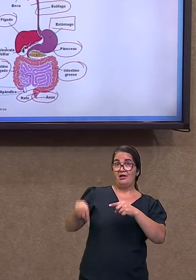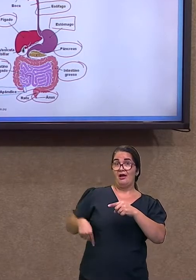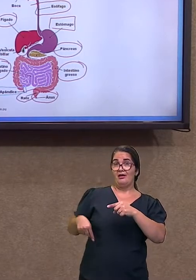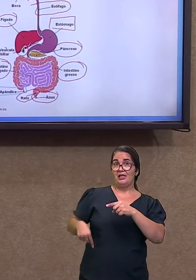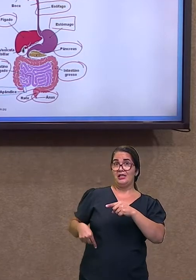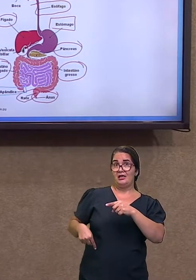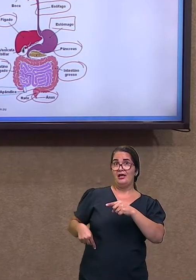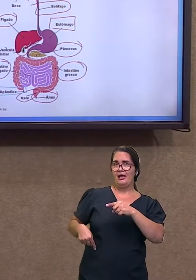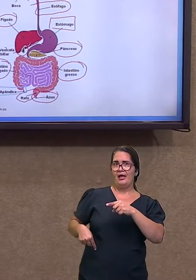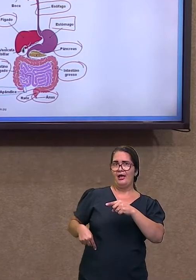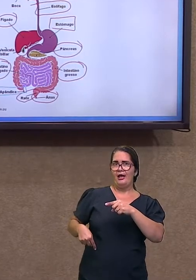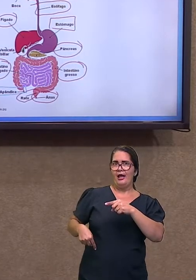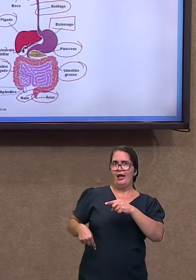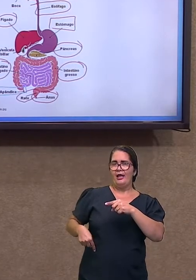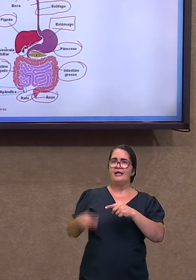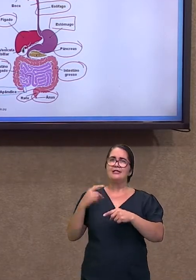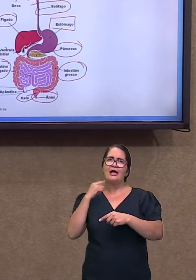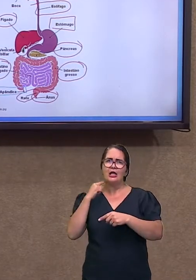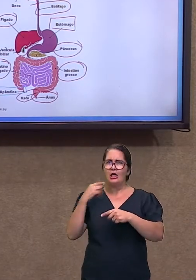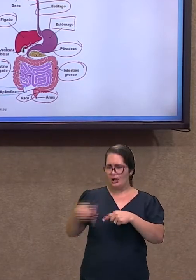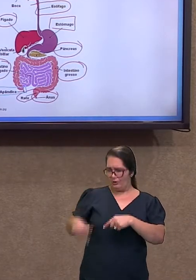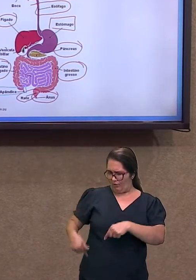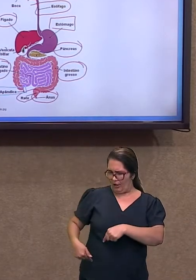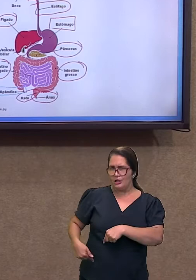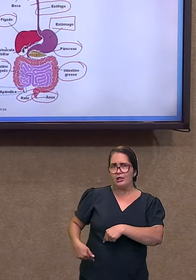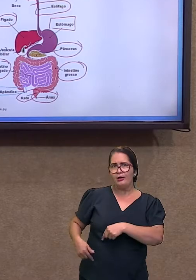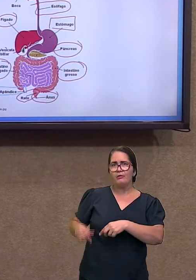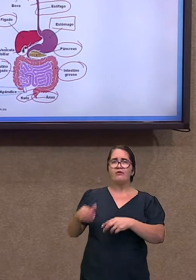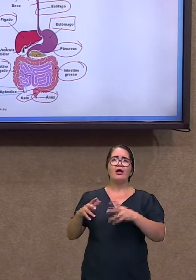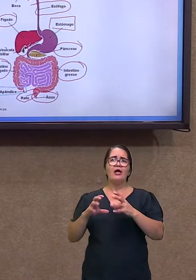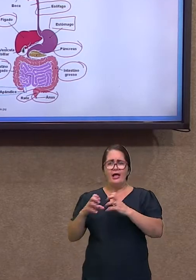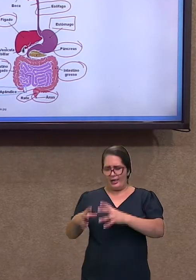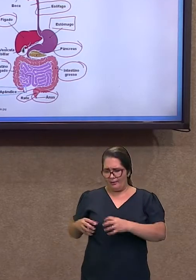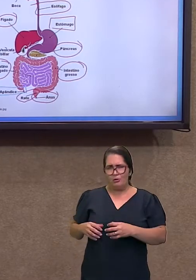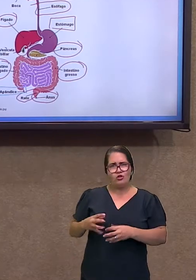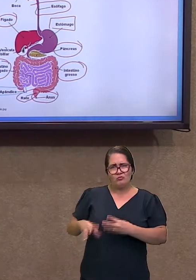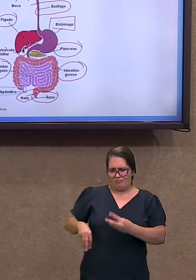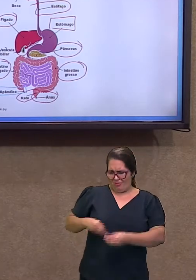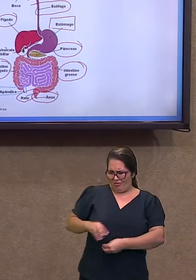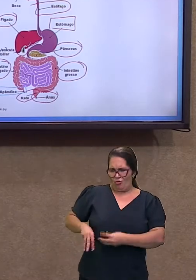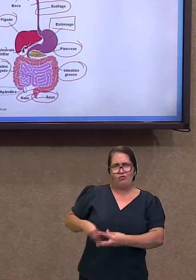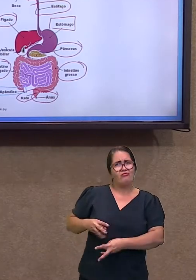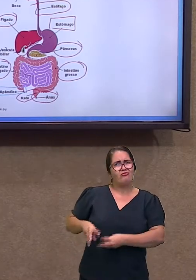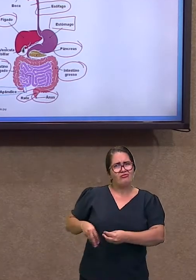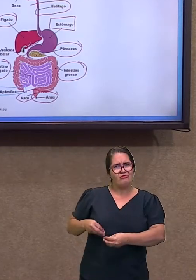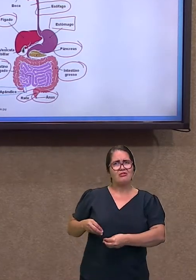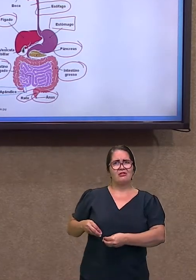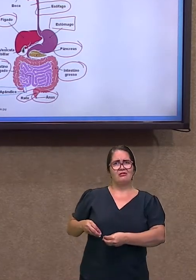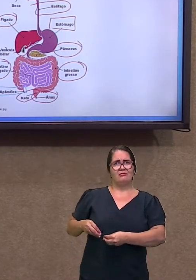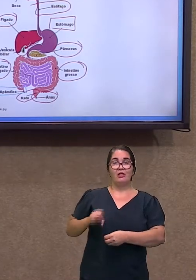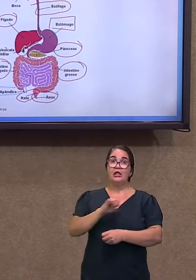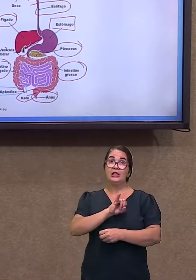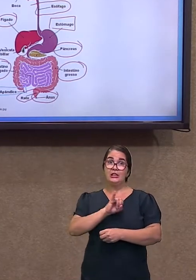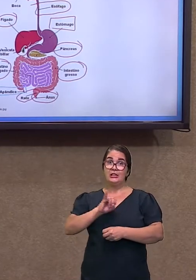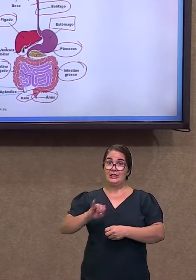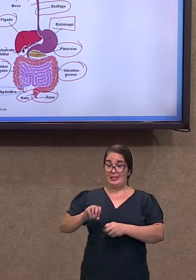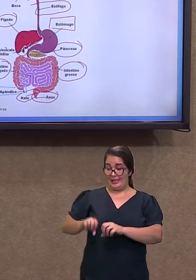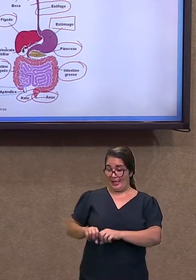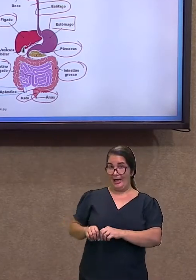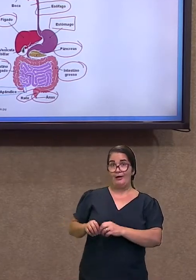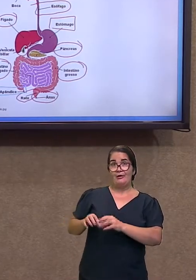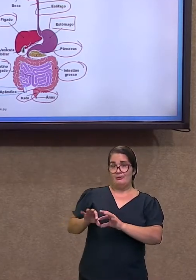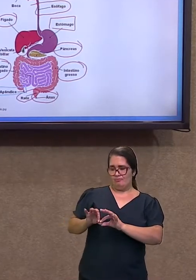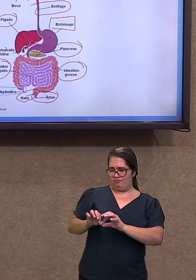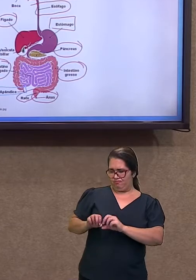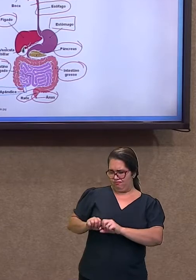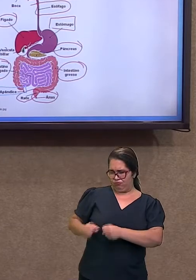no intestino que pode até mesmo causar morte ao indivíduo. Se ele não for